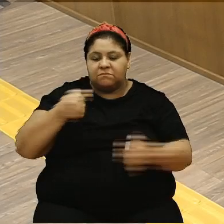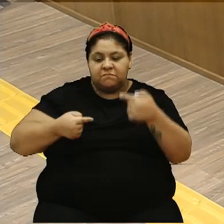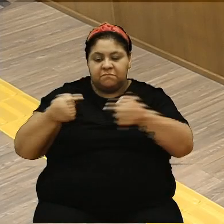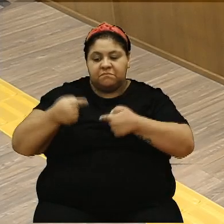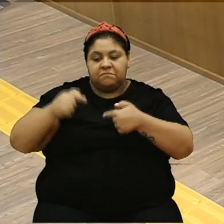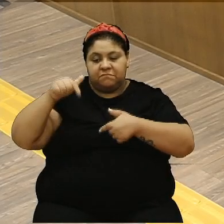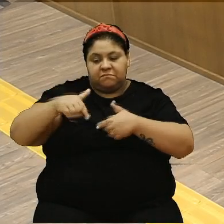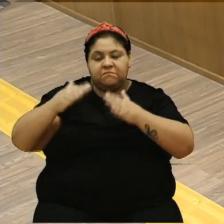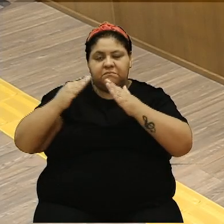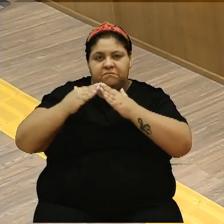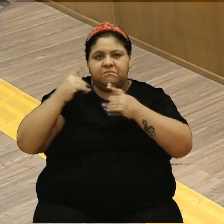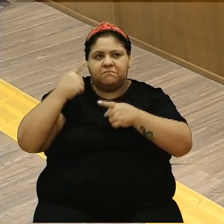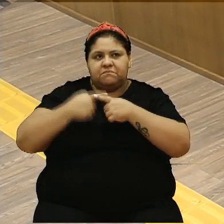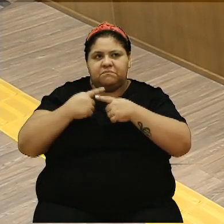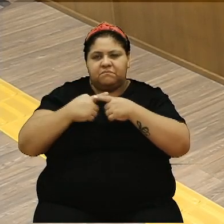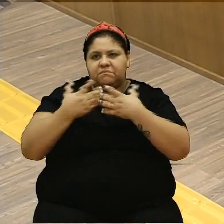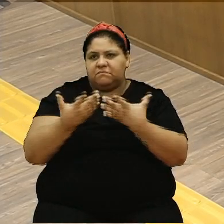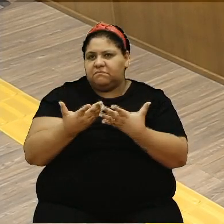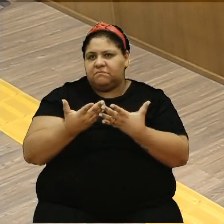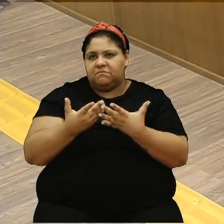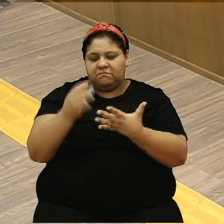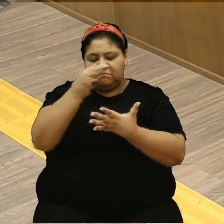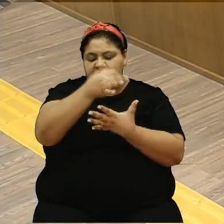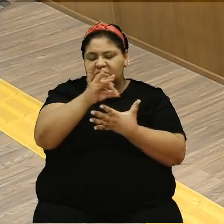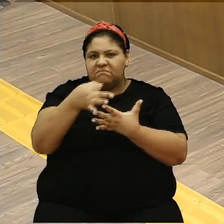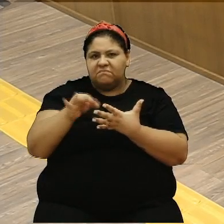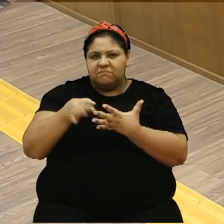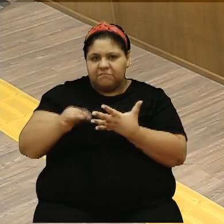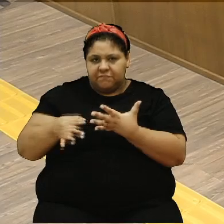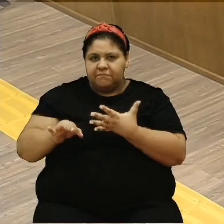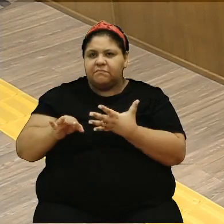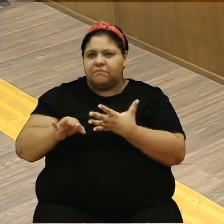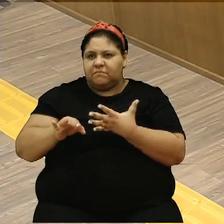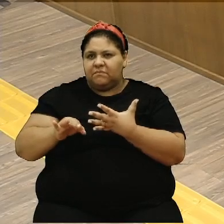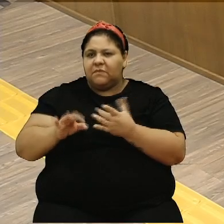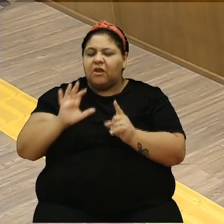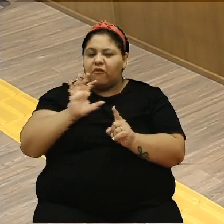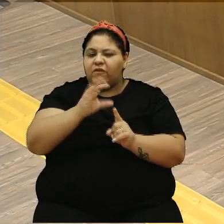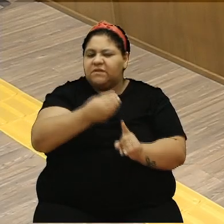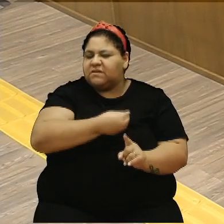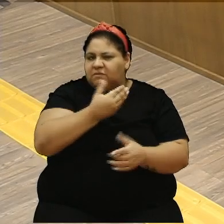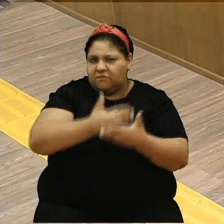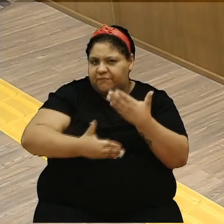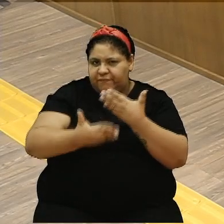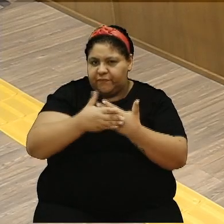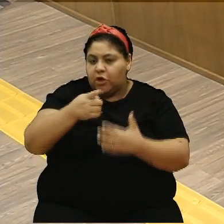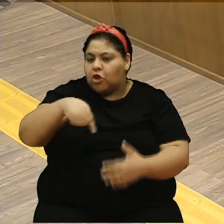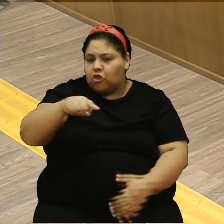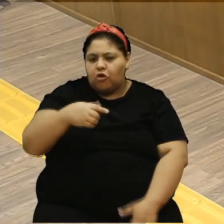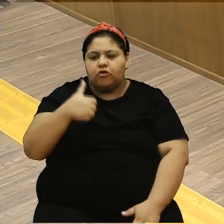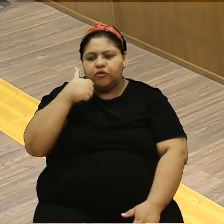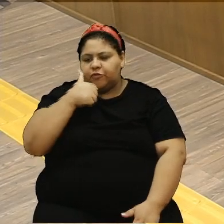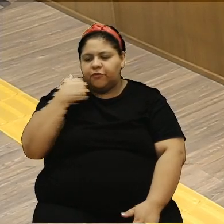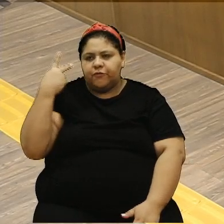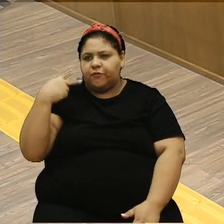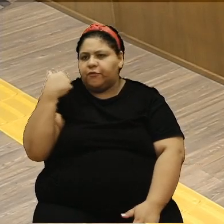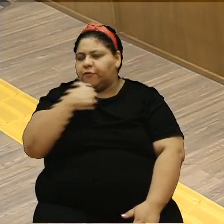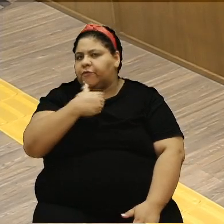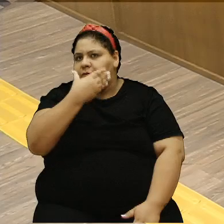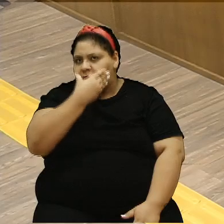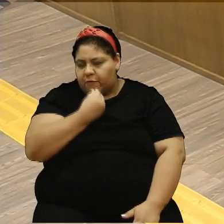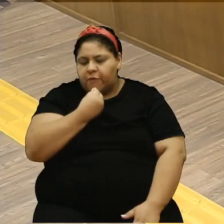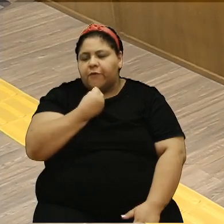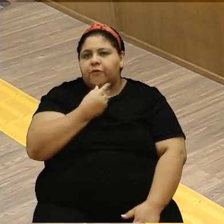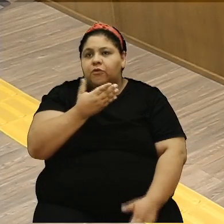na casa, porque são questões que afetam a vida de todos e todas, né? Como vereadores e vereadoras, como já comentaram